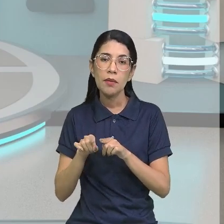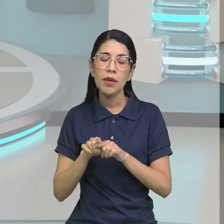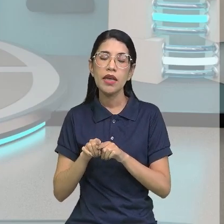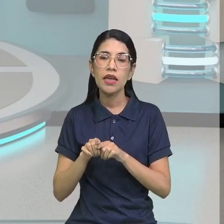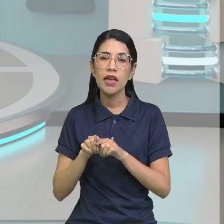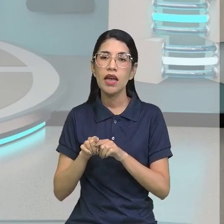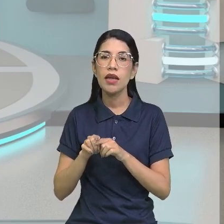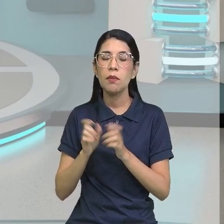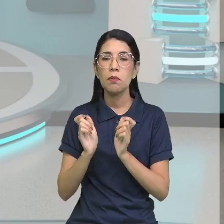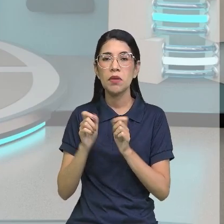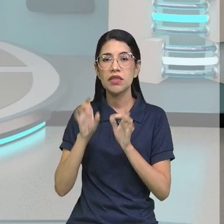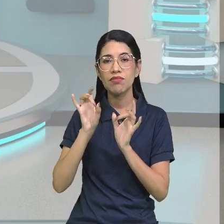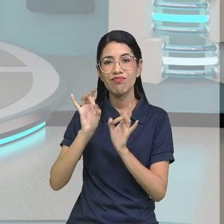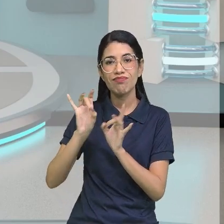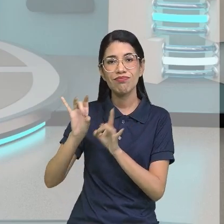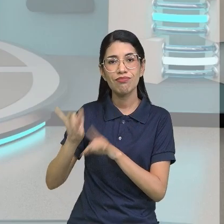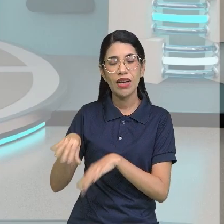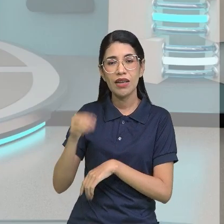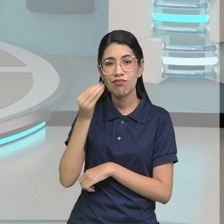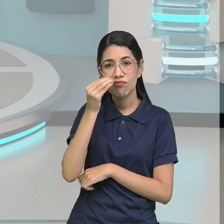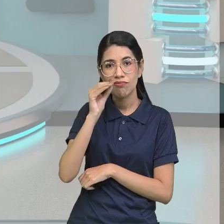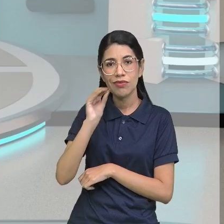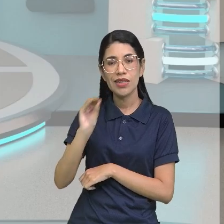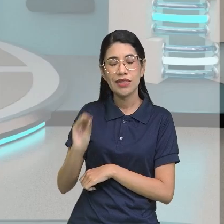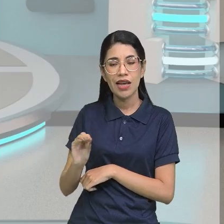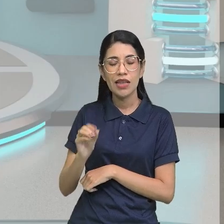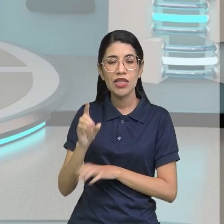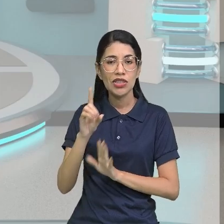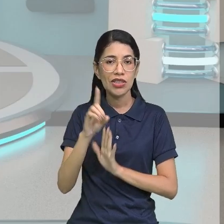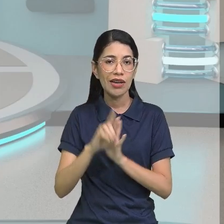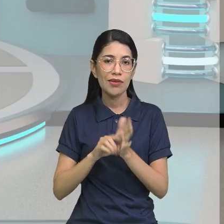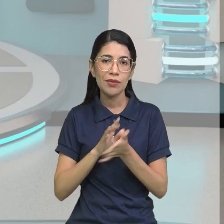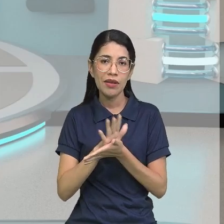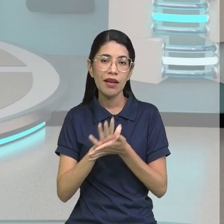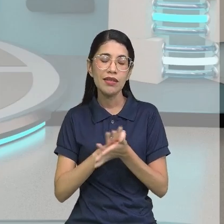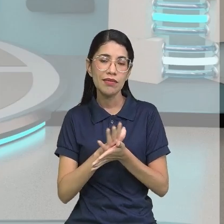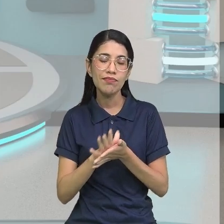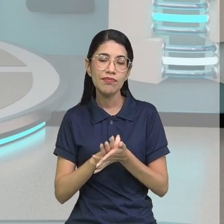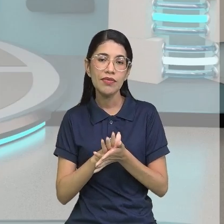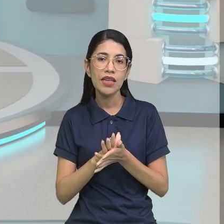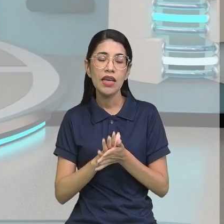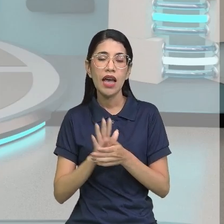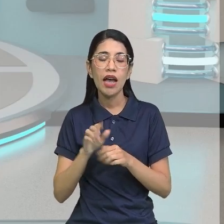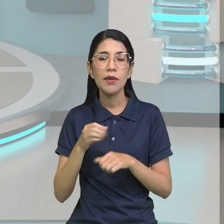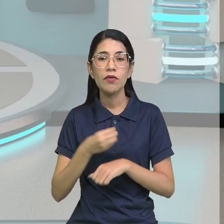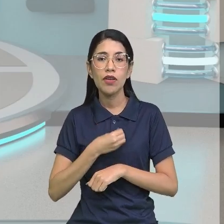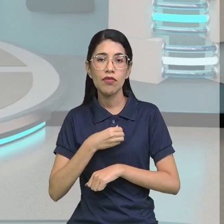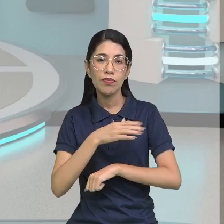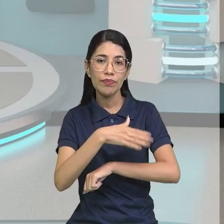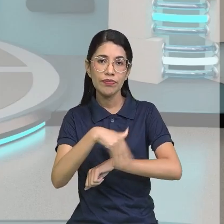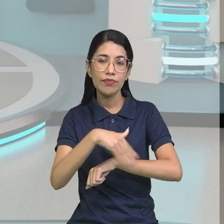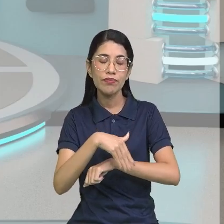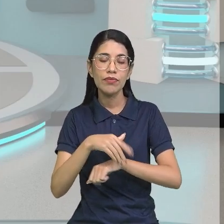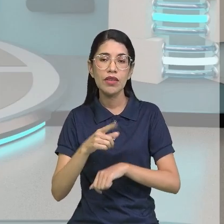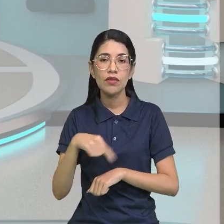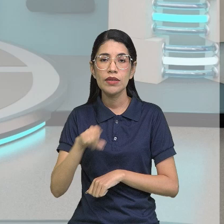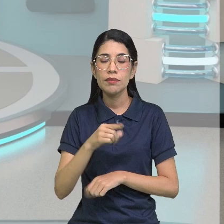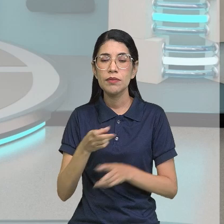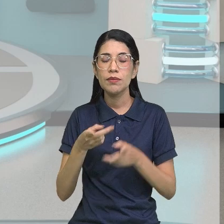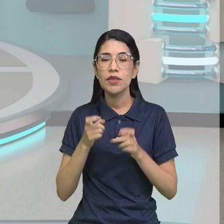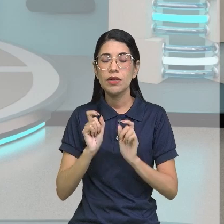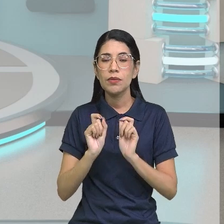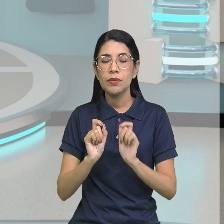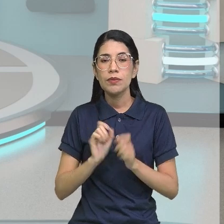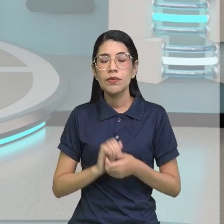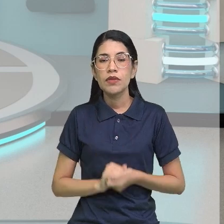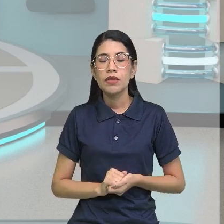vezes descartadas, despedidas, sem direito algum, e acabam indo parar na rua. Então observem que nós